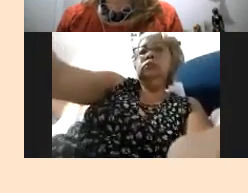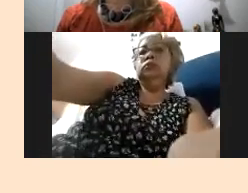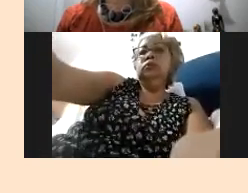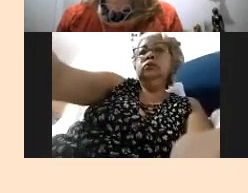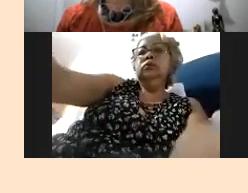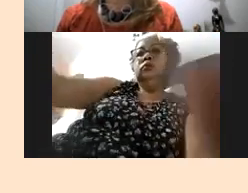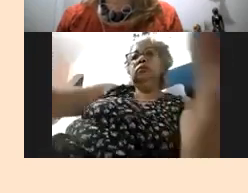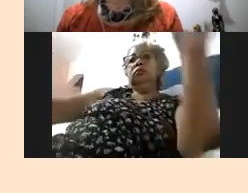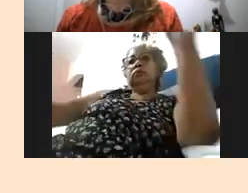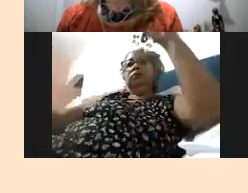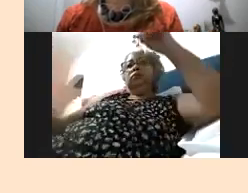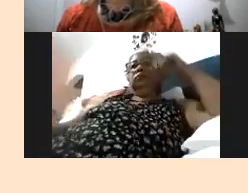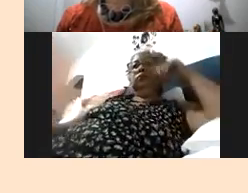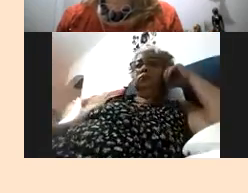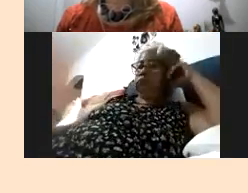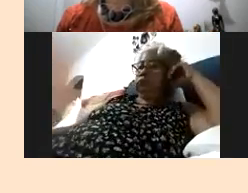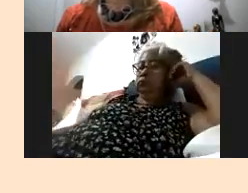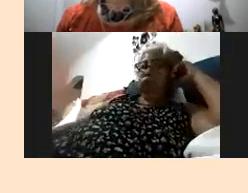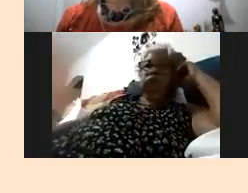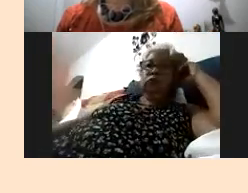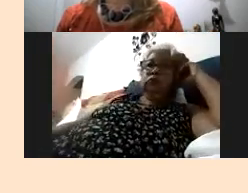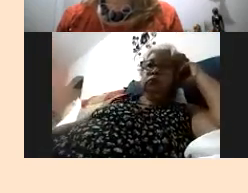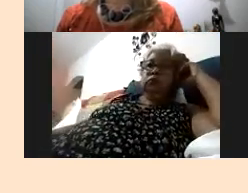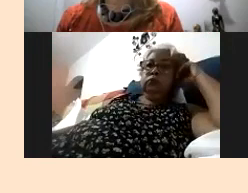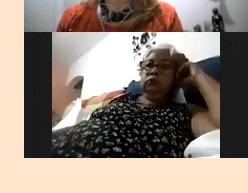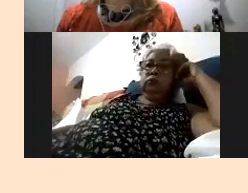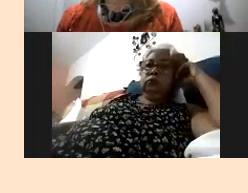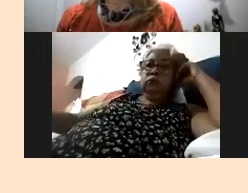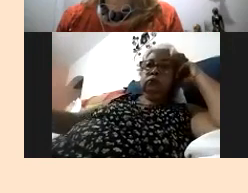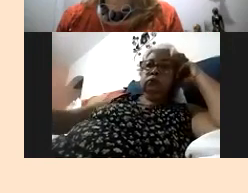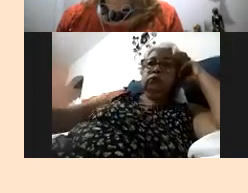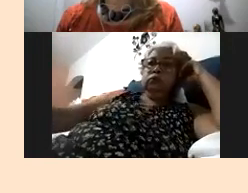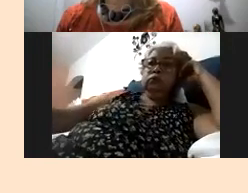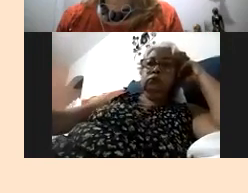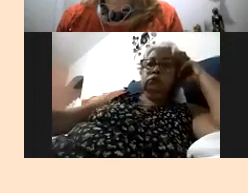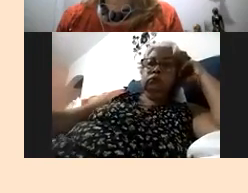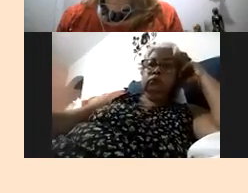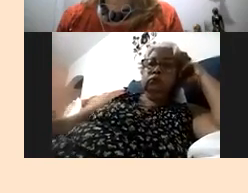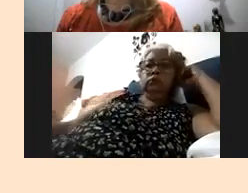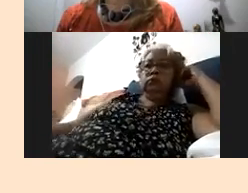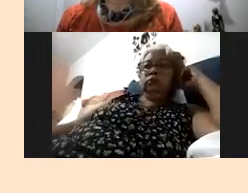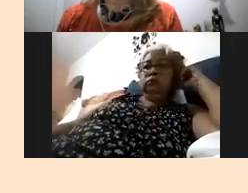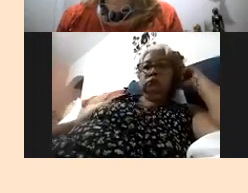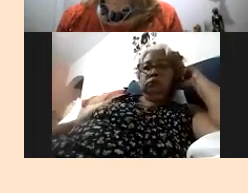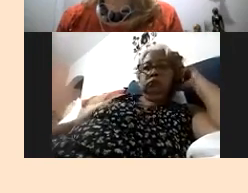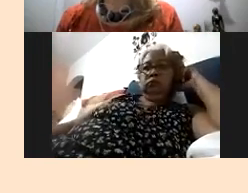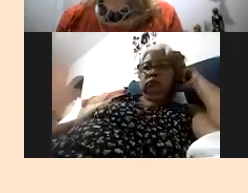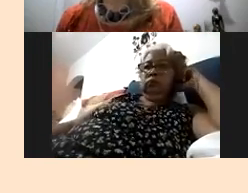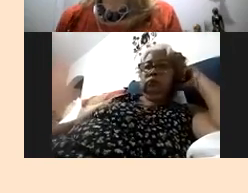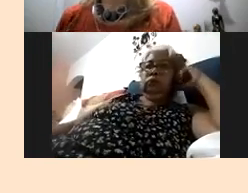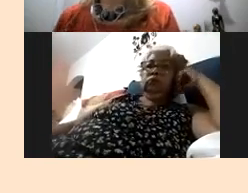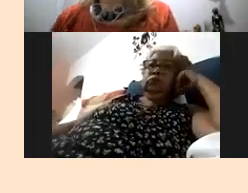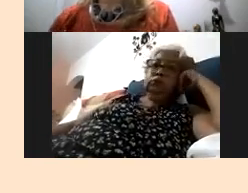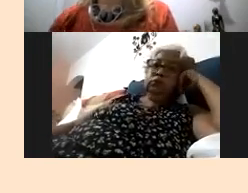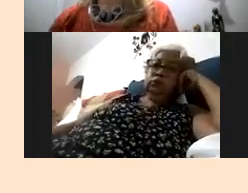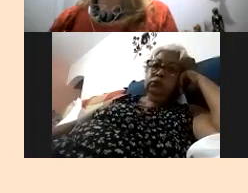eles passam a ter que se adaptar àquela situação e compreender que a deficiência ela chegou, ela existe naquela situação